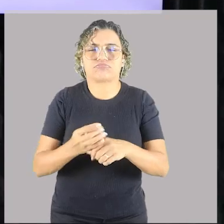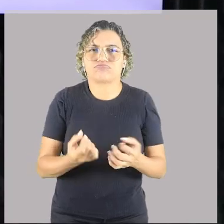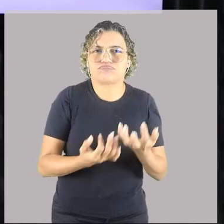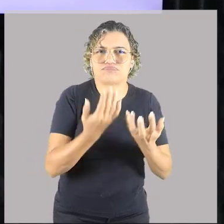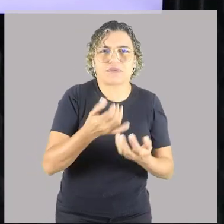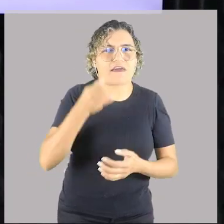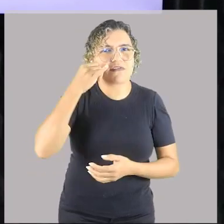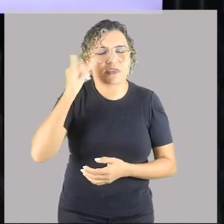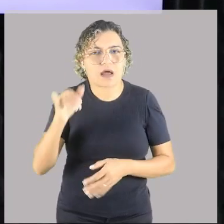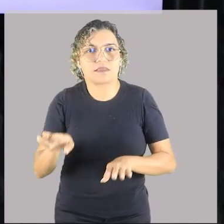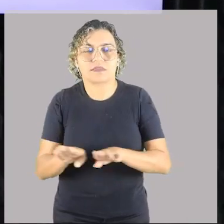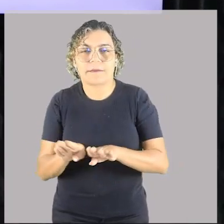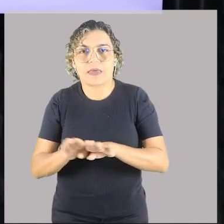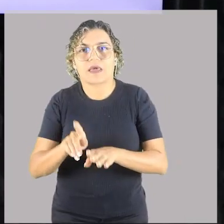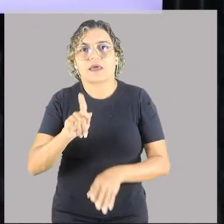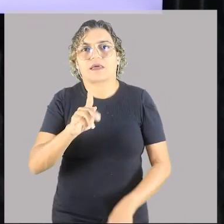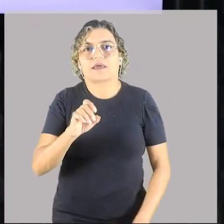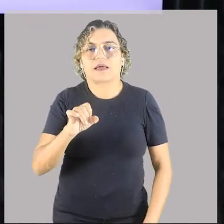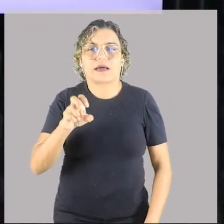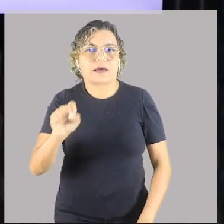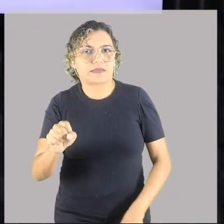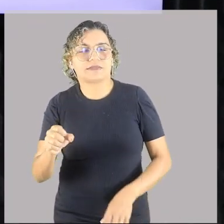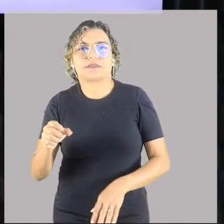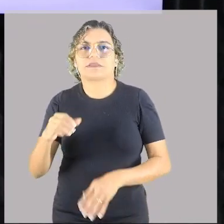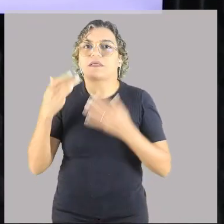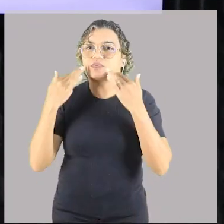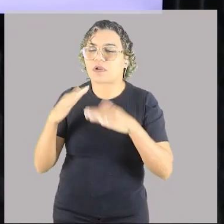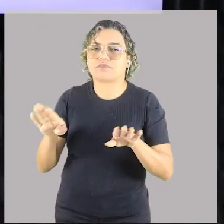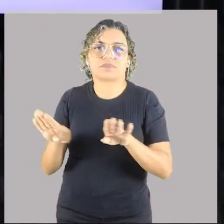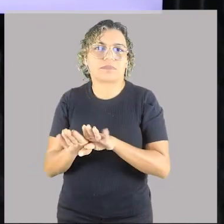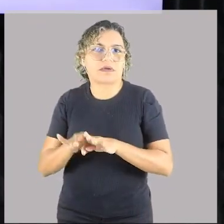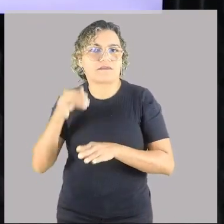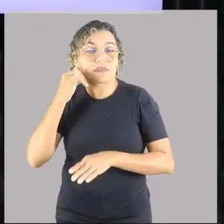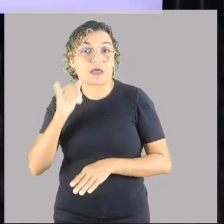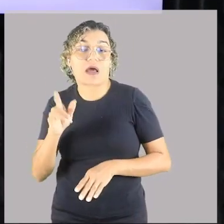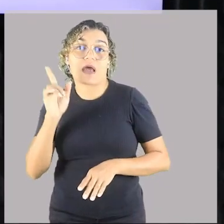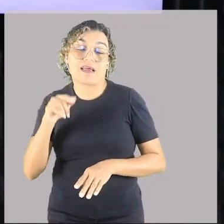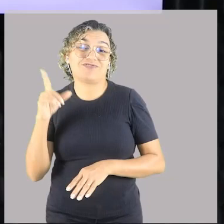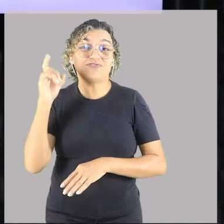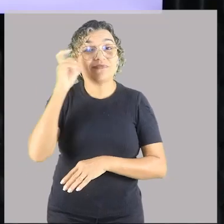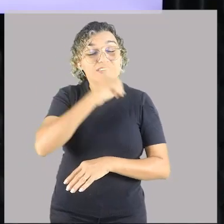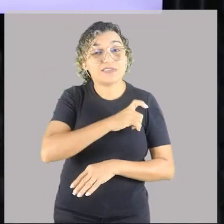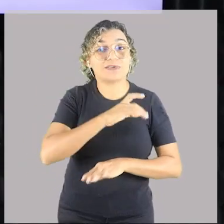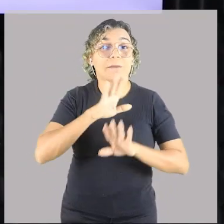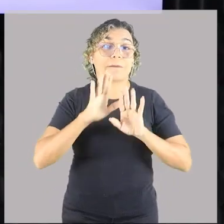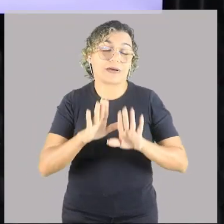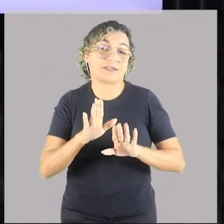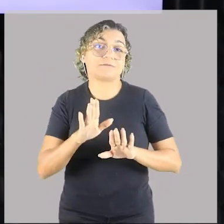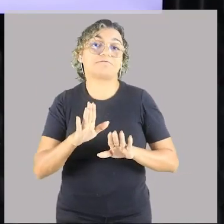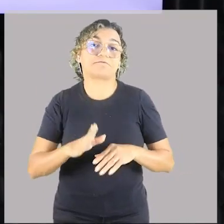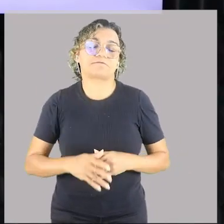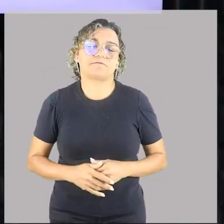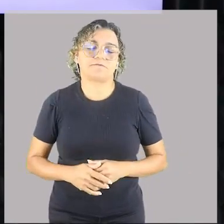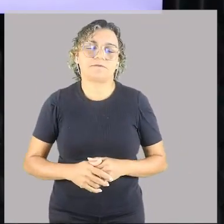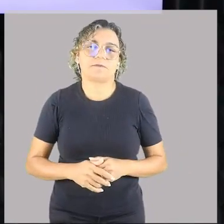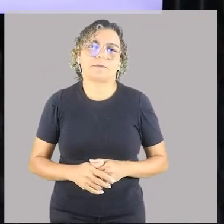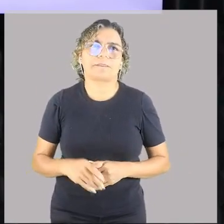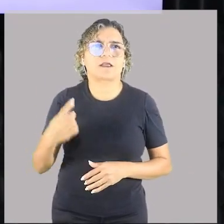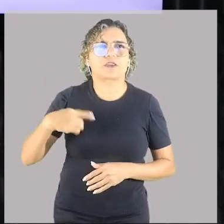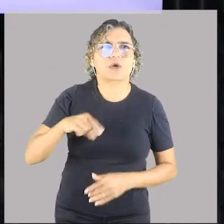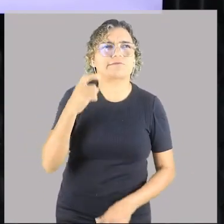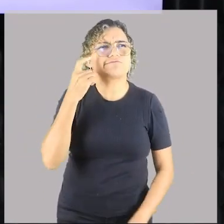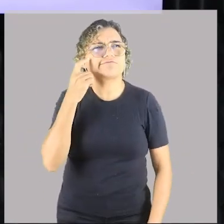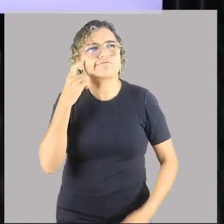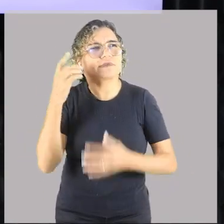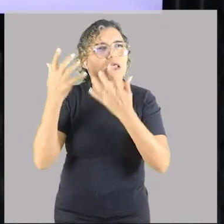natural. Este talvez seja o desafio mais difícil, se diga de passagem. A gente fica